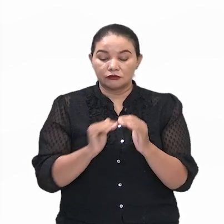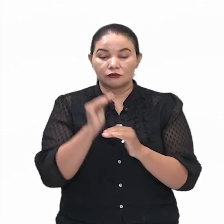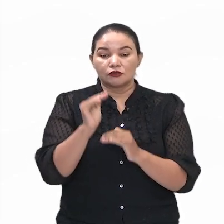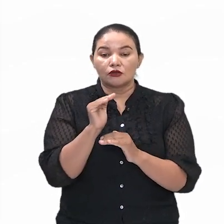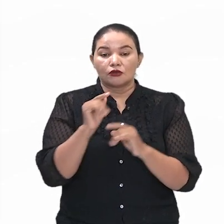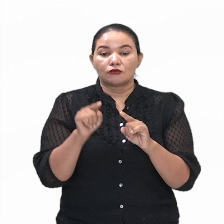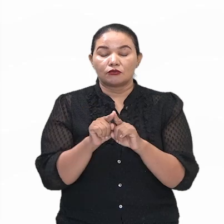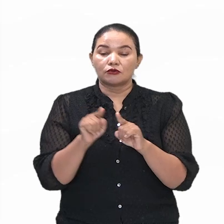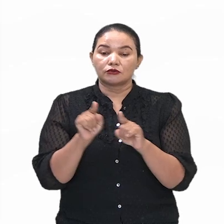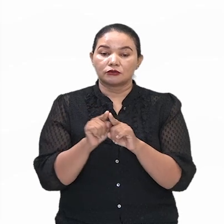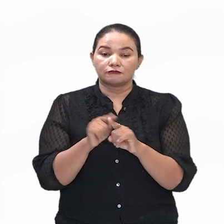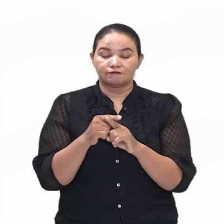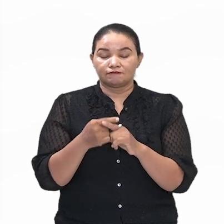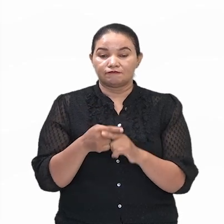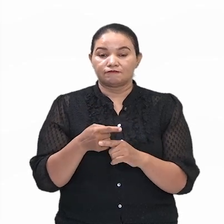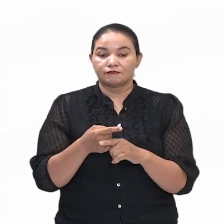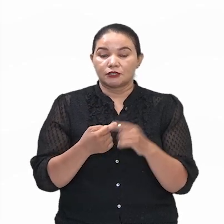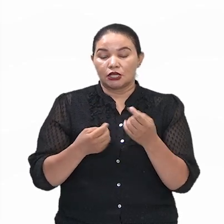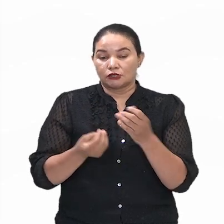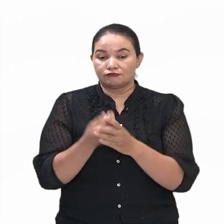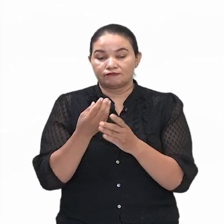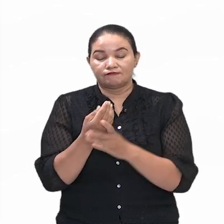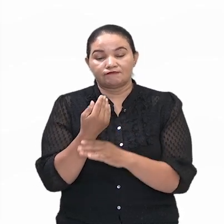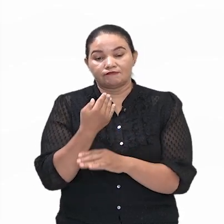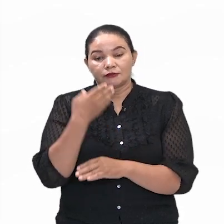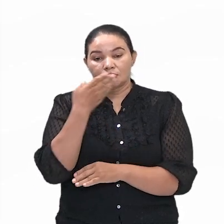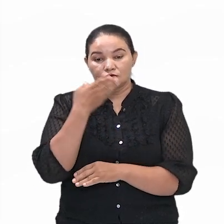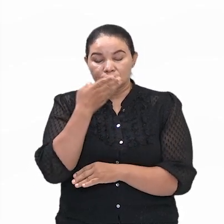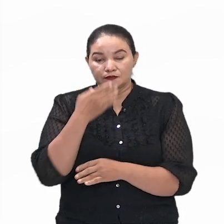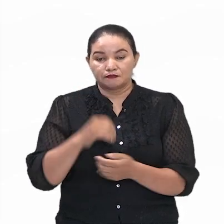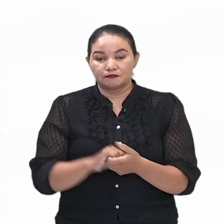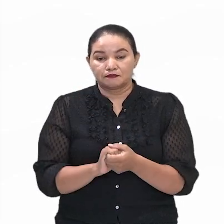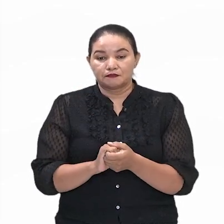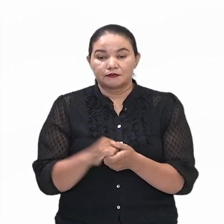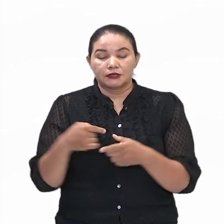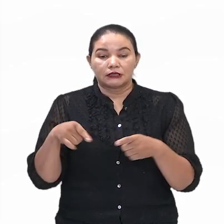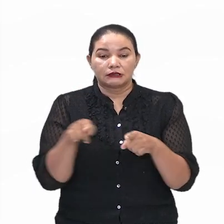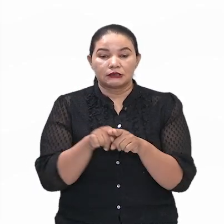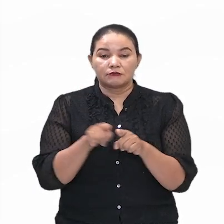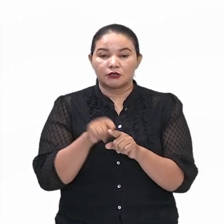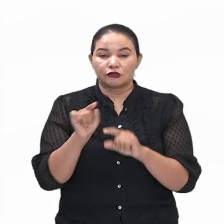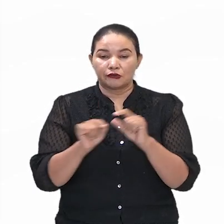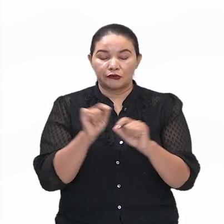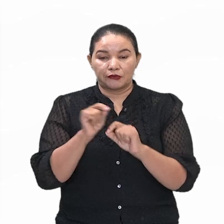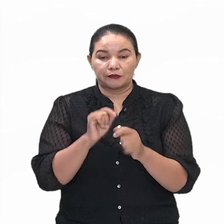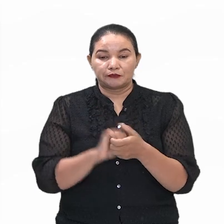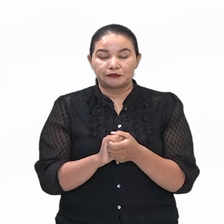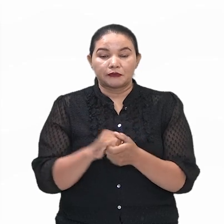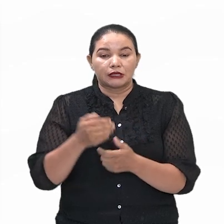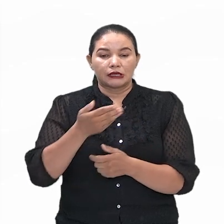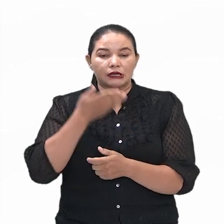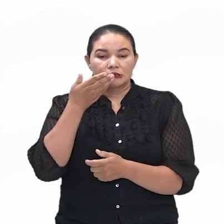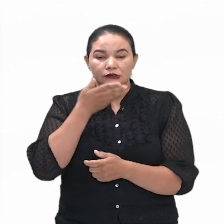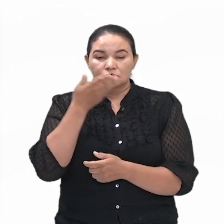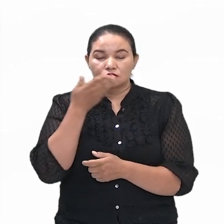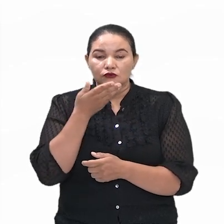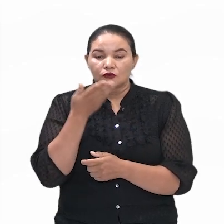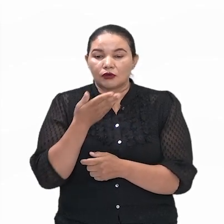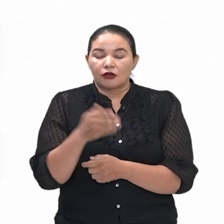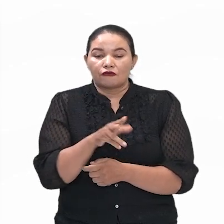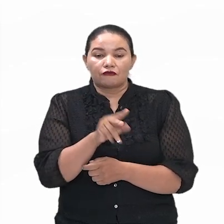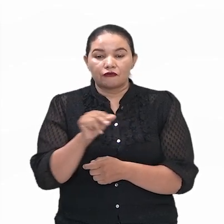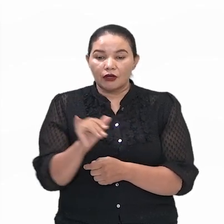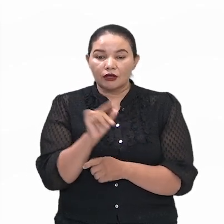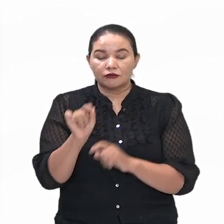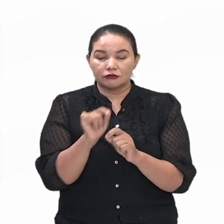produção açucareira, certo? Então, olha só. Essa produção açucareira, ela também vai ter